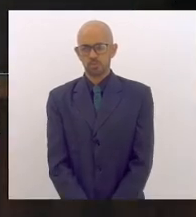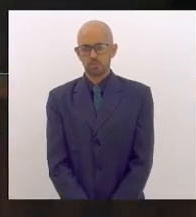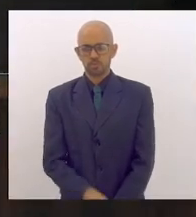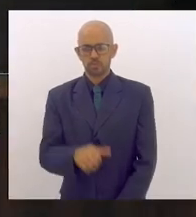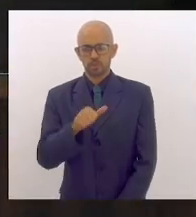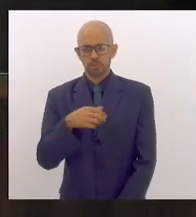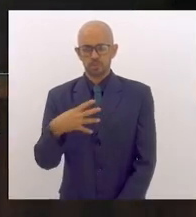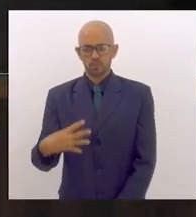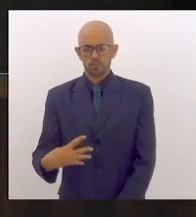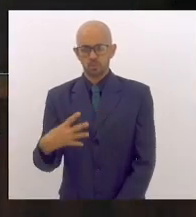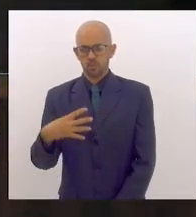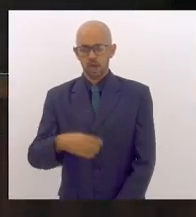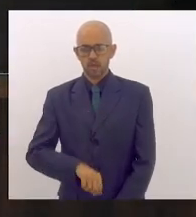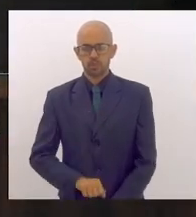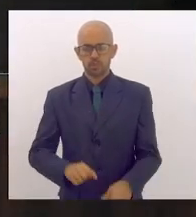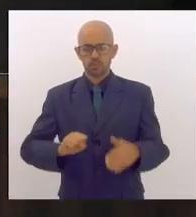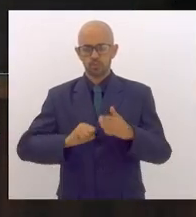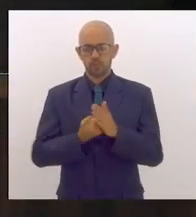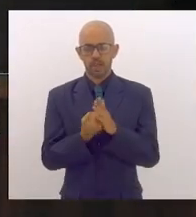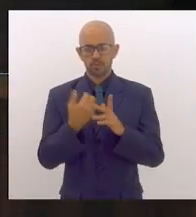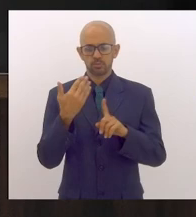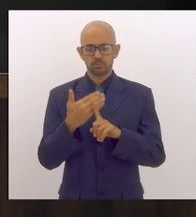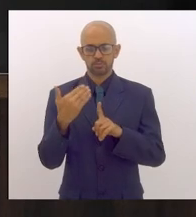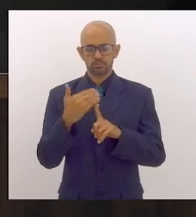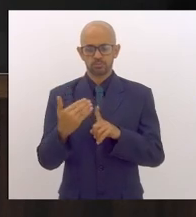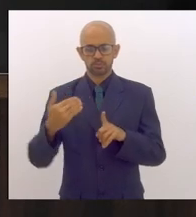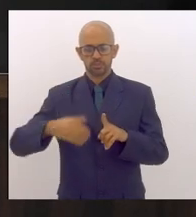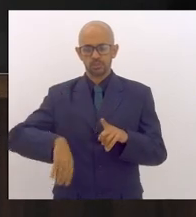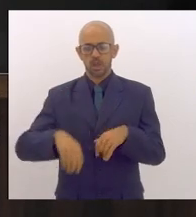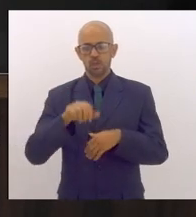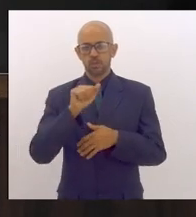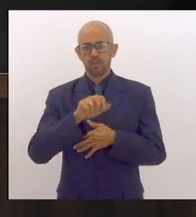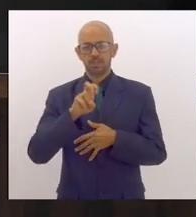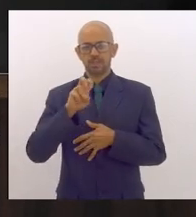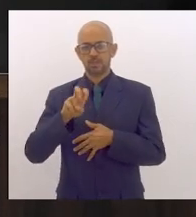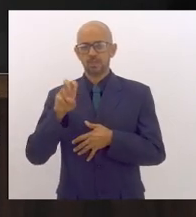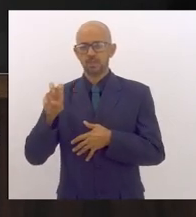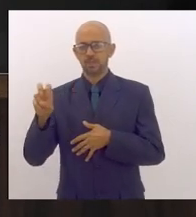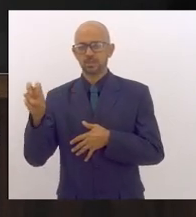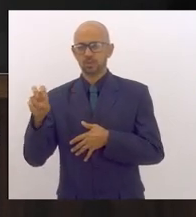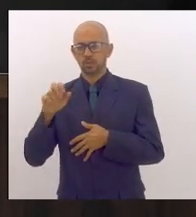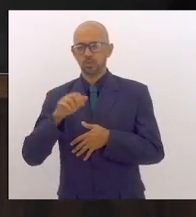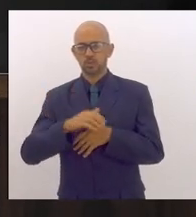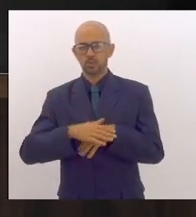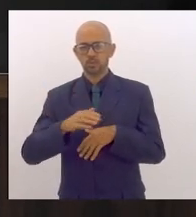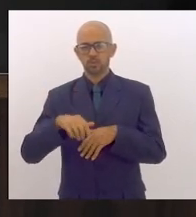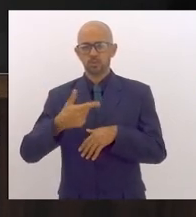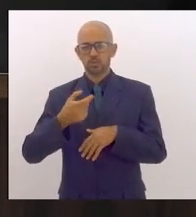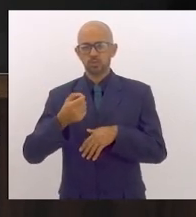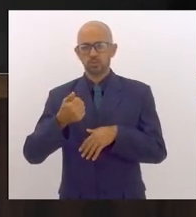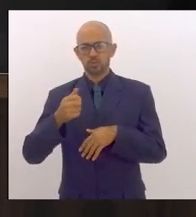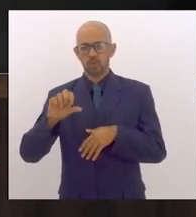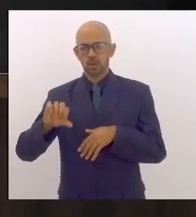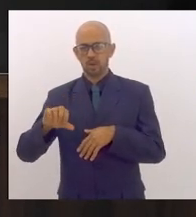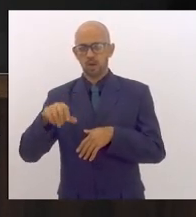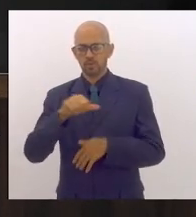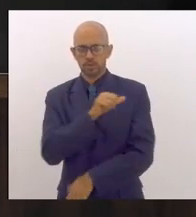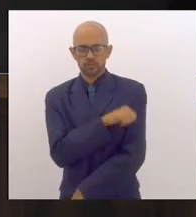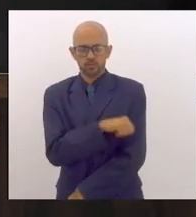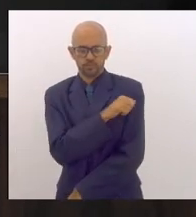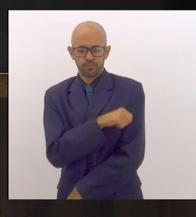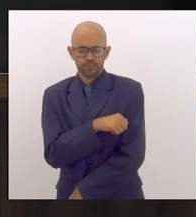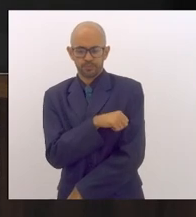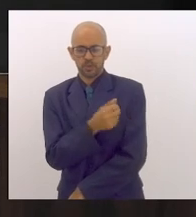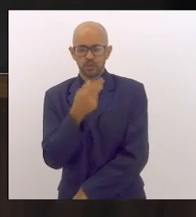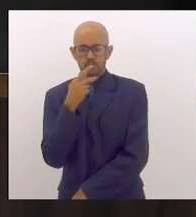14º da pauta, veto parcial aposto ao projeto de lei 1555-19, de autoria da deputada enfermeira Rejane, que